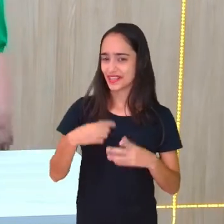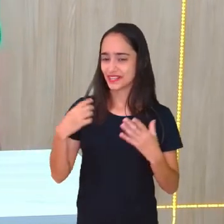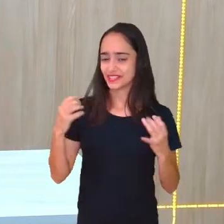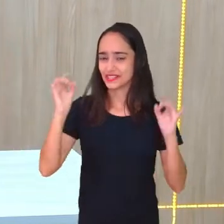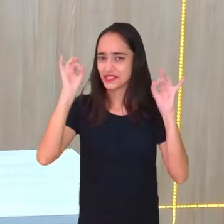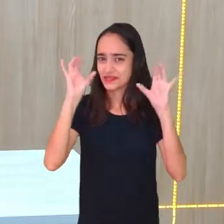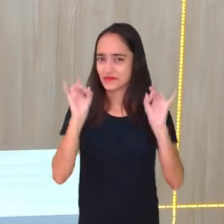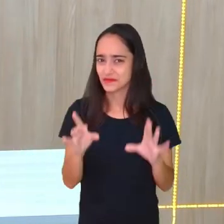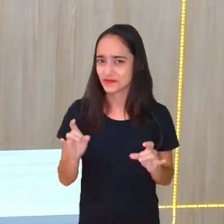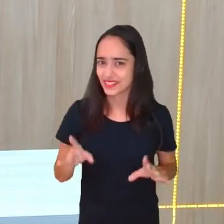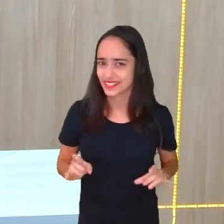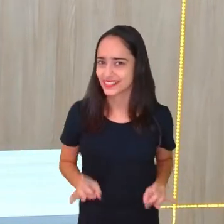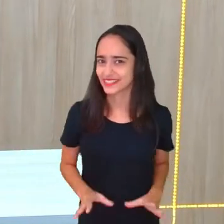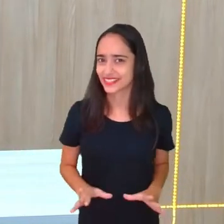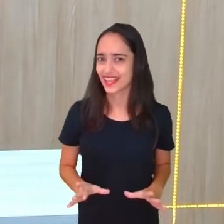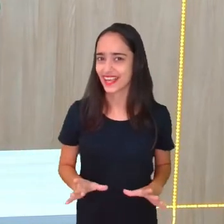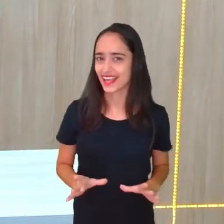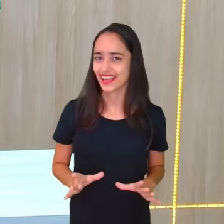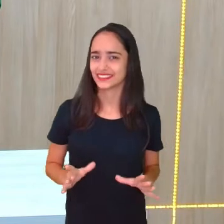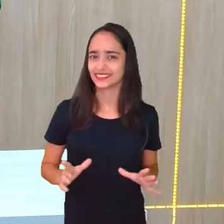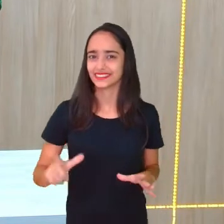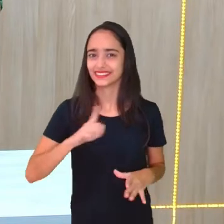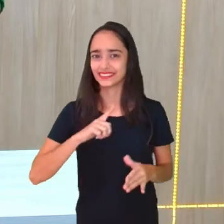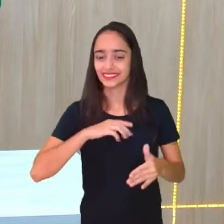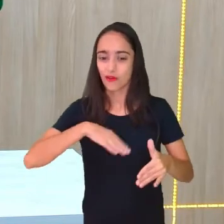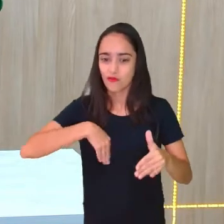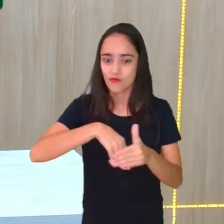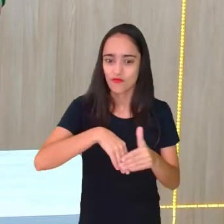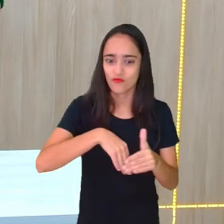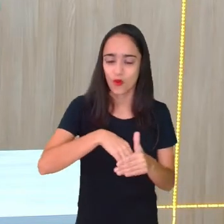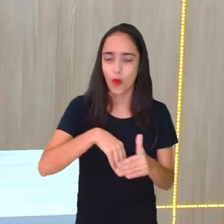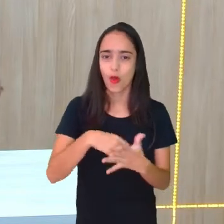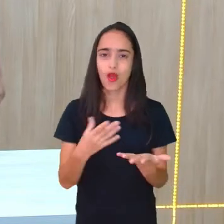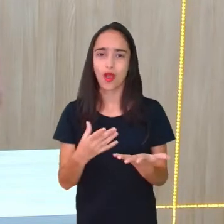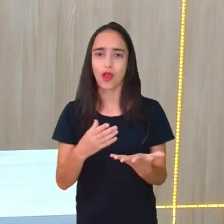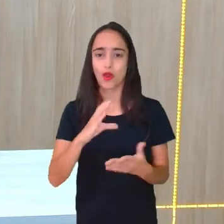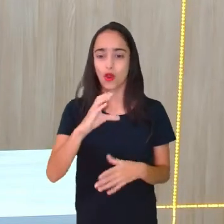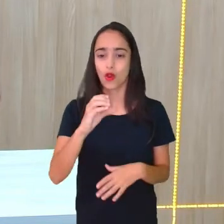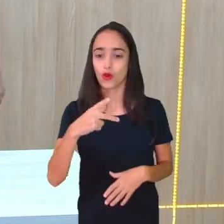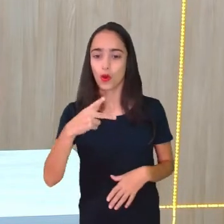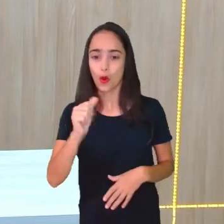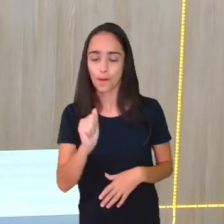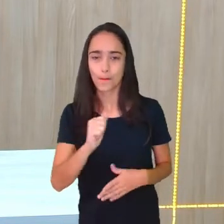Mundo, né? Mas a gente não tem problema, porque a gente não tem bola murcha